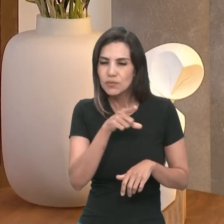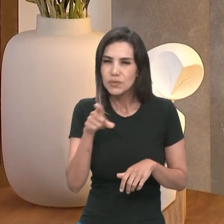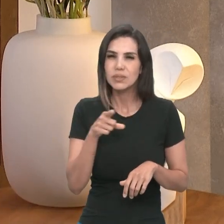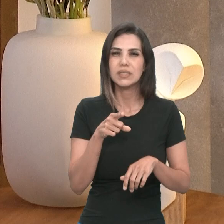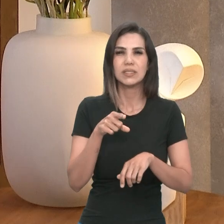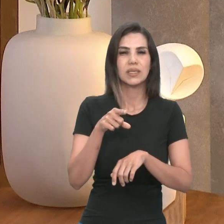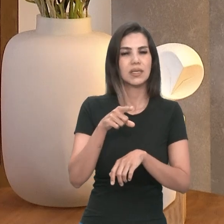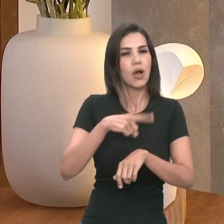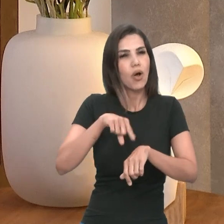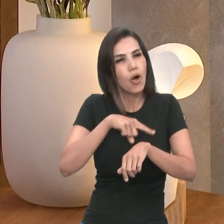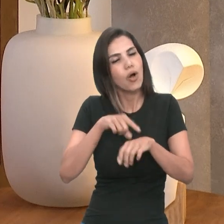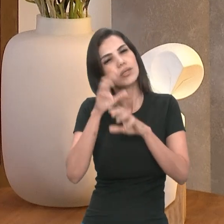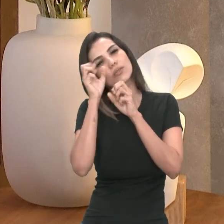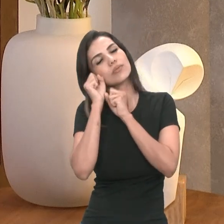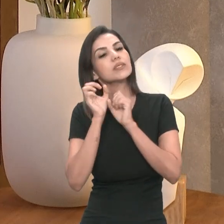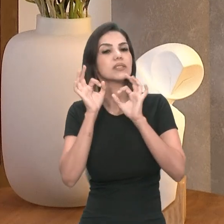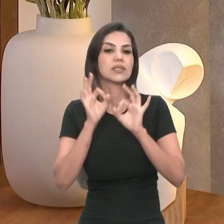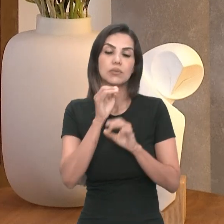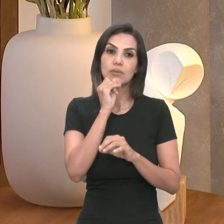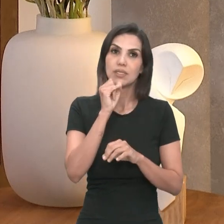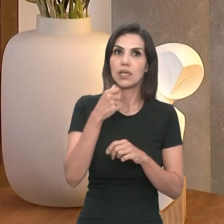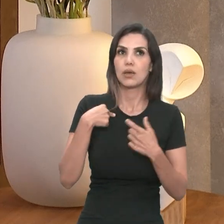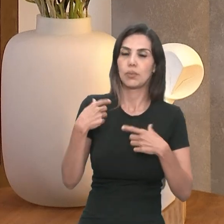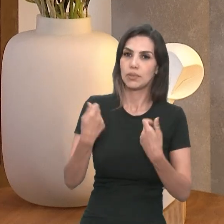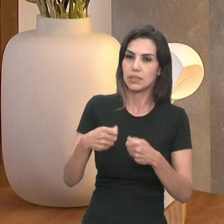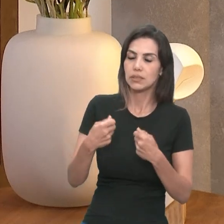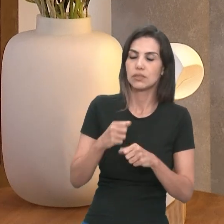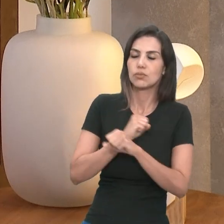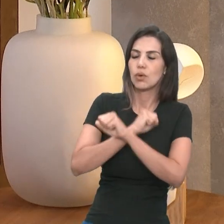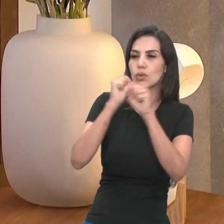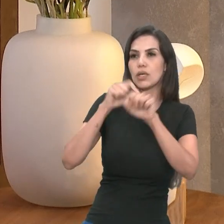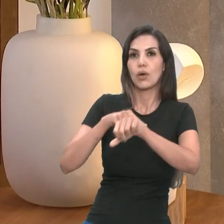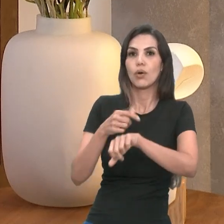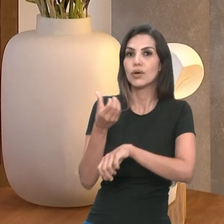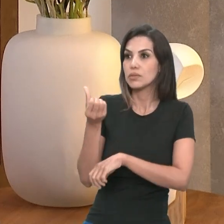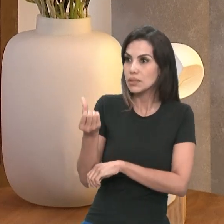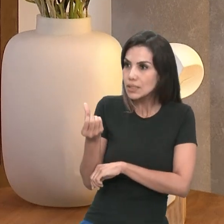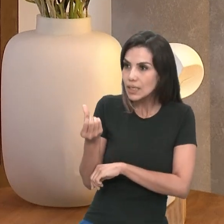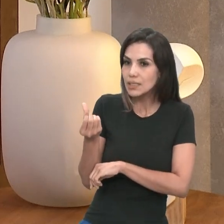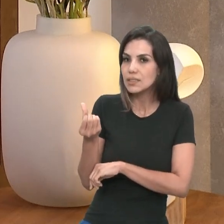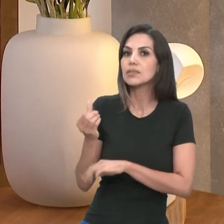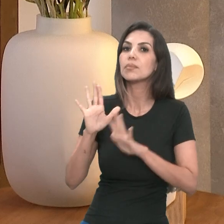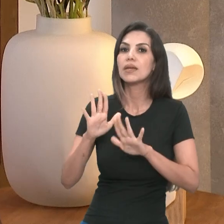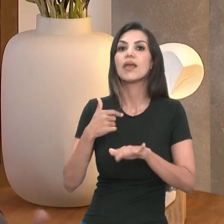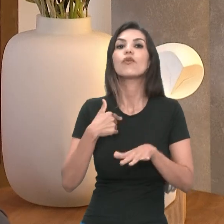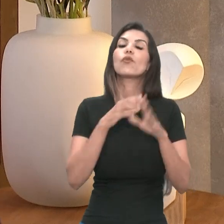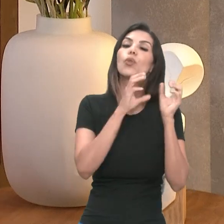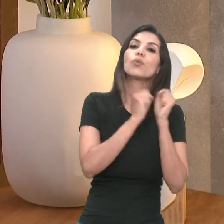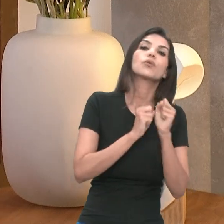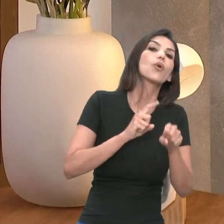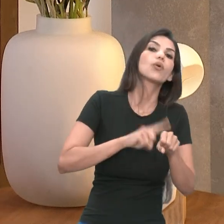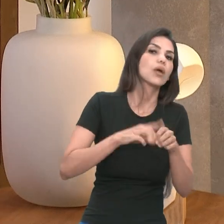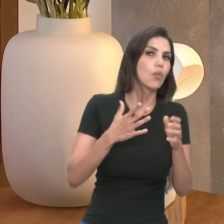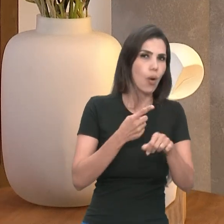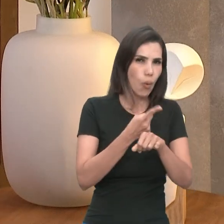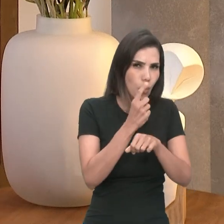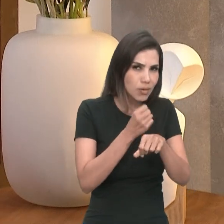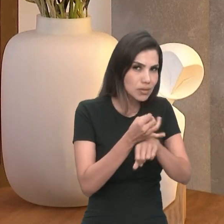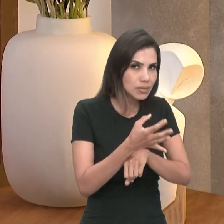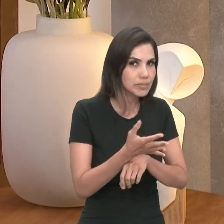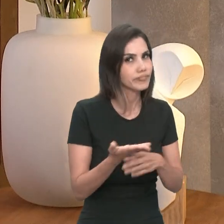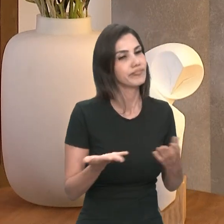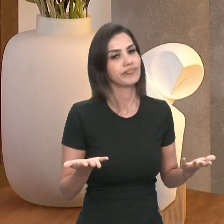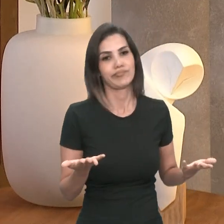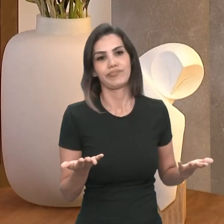se eu preciso acordar às 6 horas da manhã, né, eu não posso dormir às 1 da manhã, né, às 2 da manhã, porque realmente você não vai estar